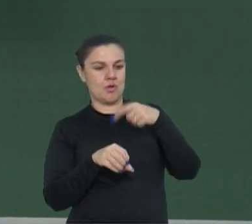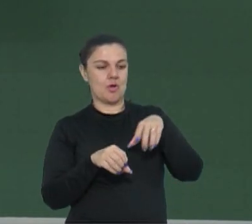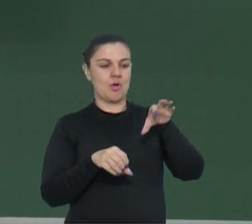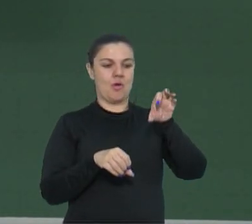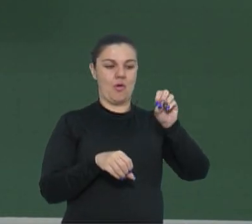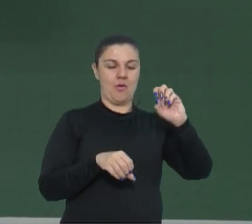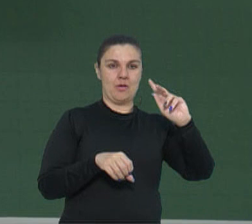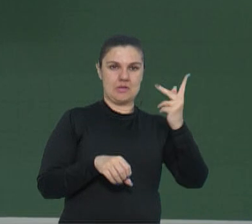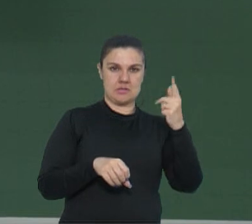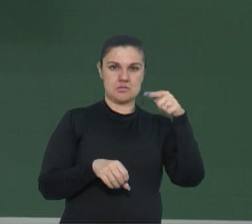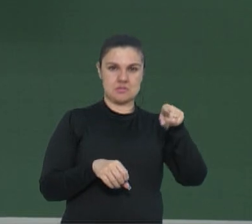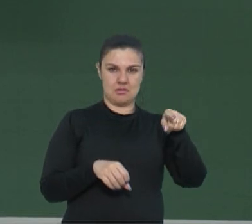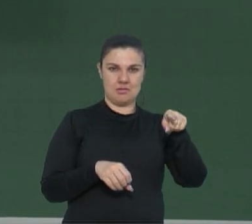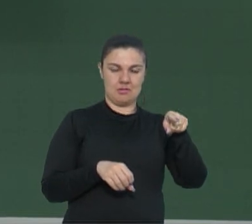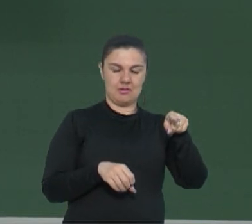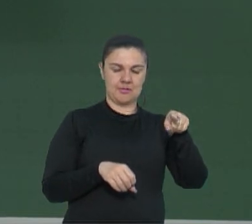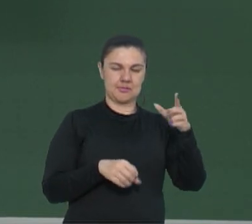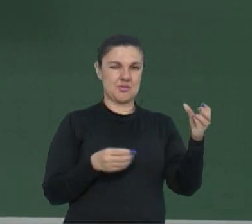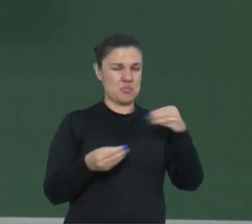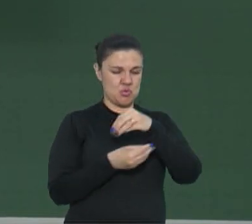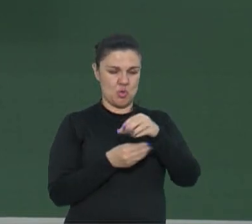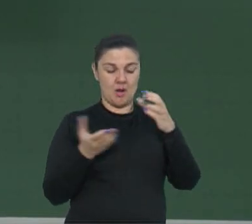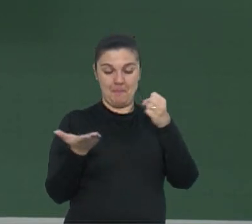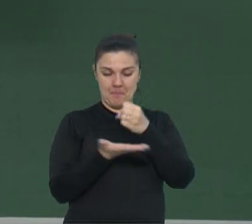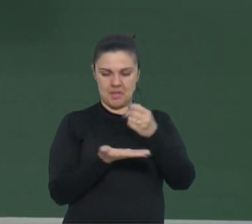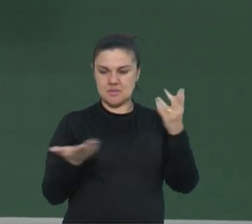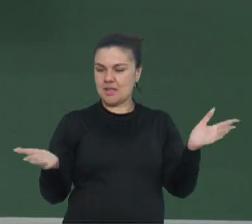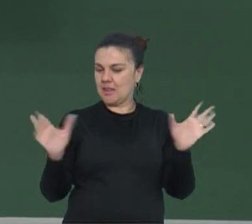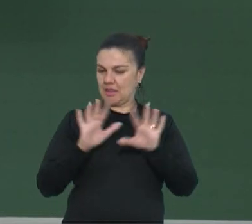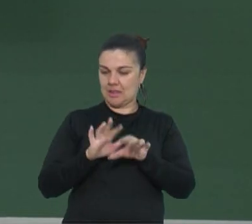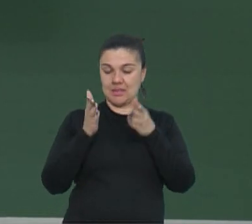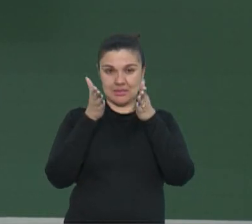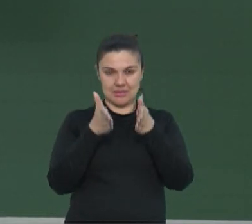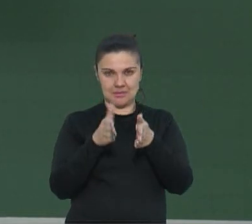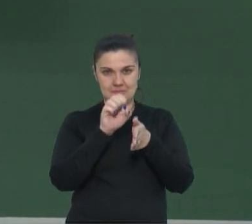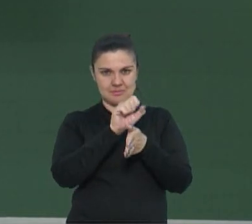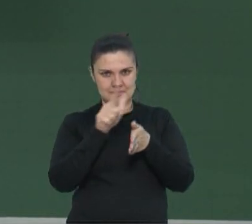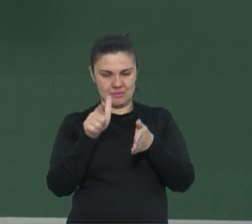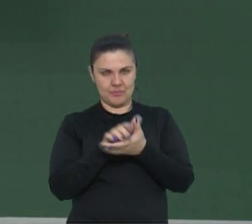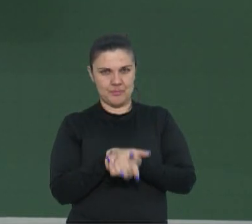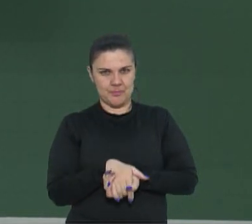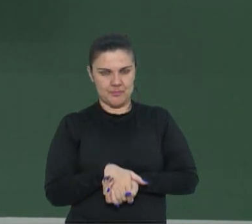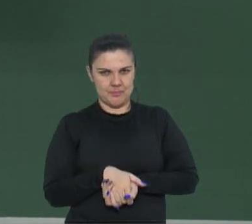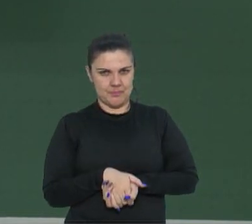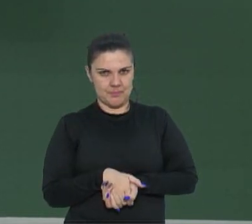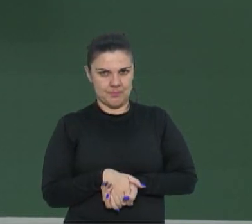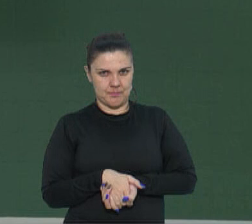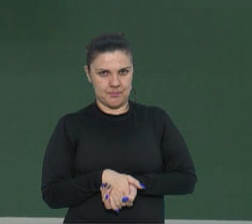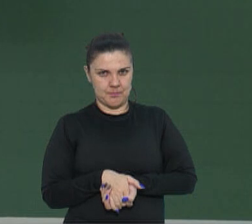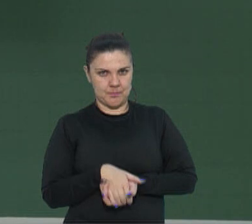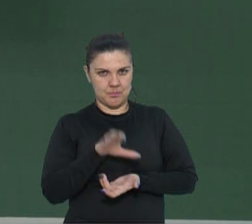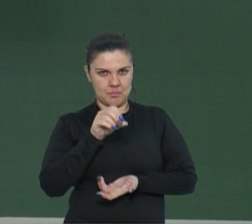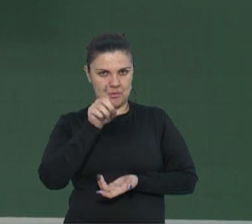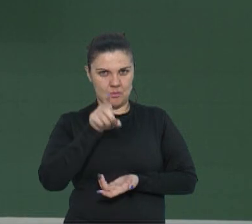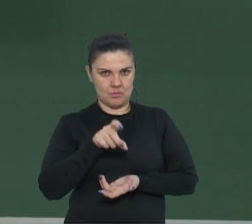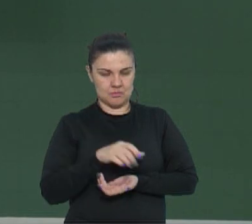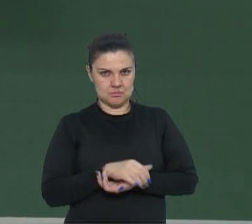é base. Se liberou qualquer coisa que não seja nem hidrônio nem hidroxila é sal. E o que é um